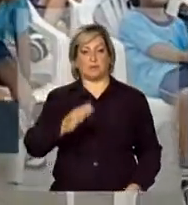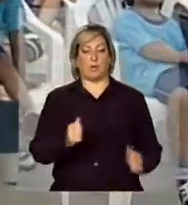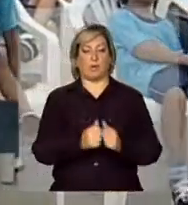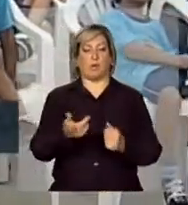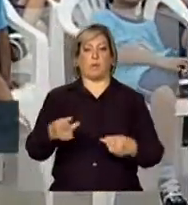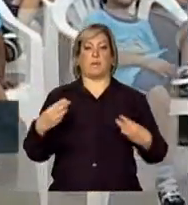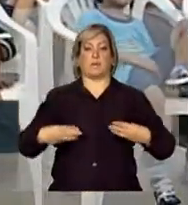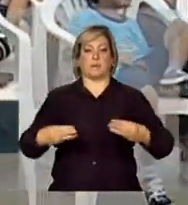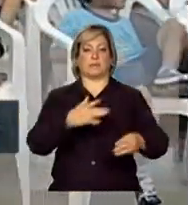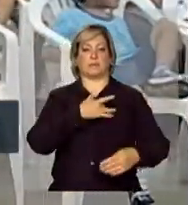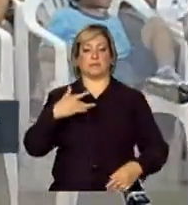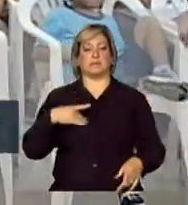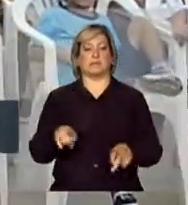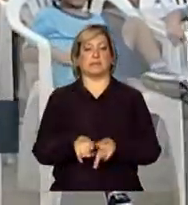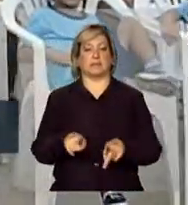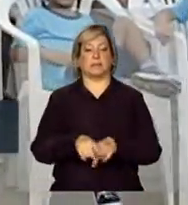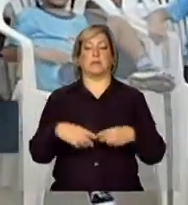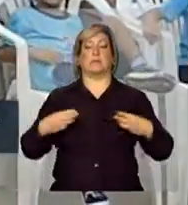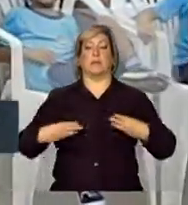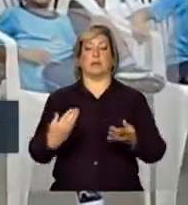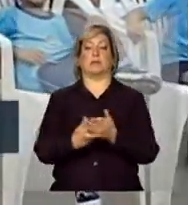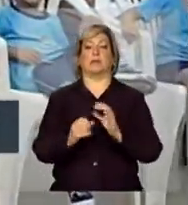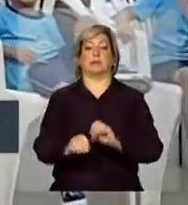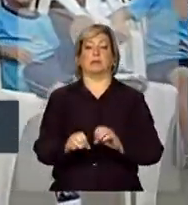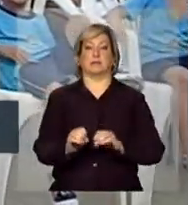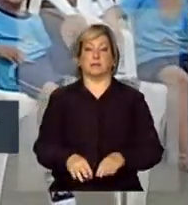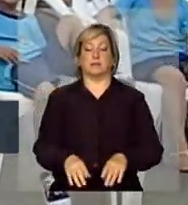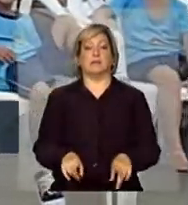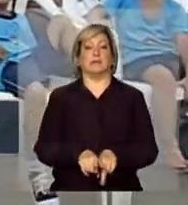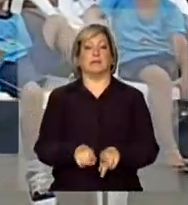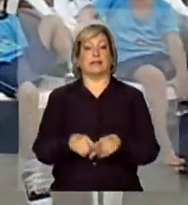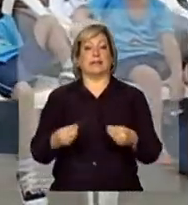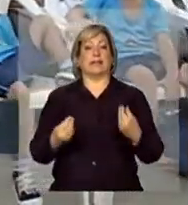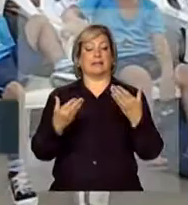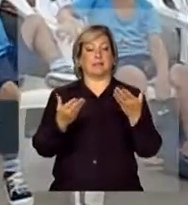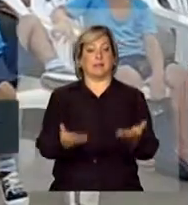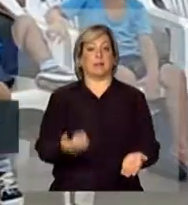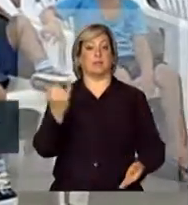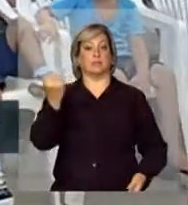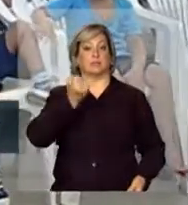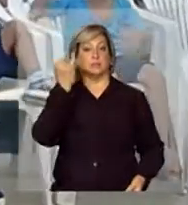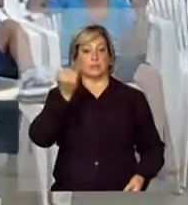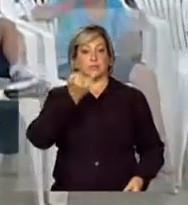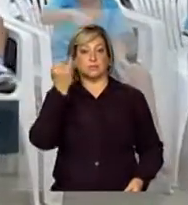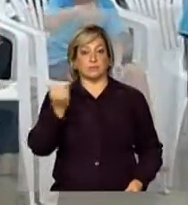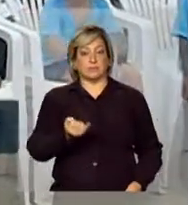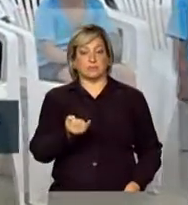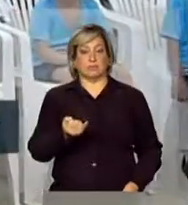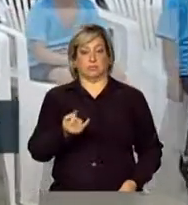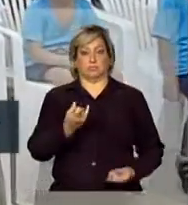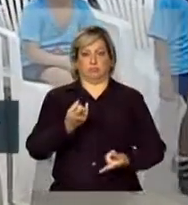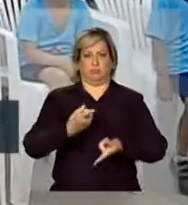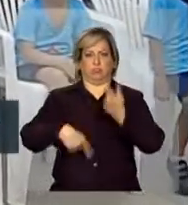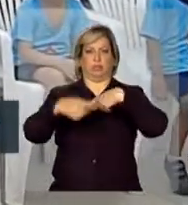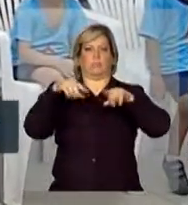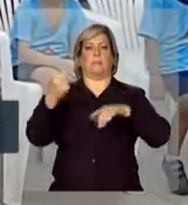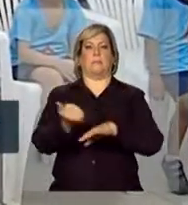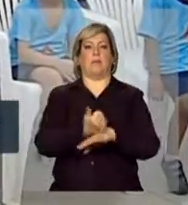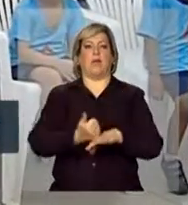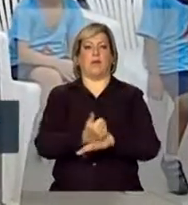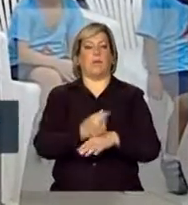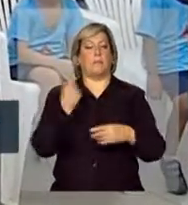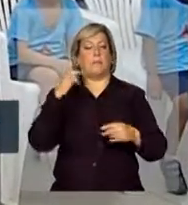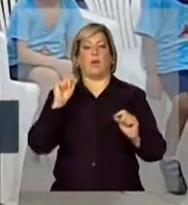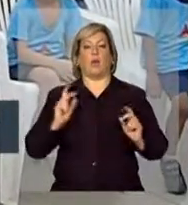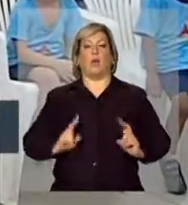do Ministério da Saúde também do Ministério da Educação traz um importante pontapé para que a gente dê continuidade